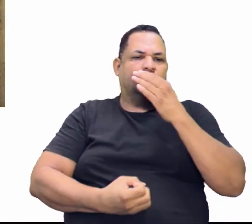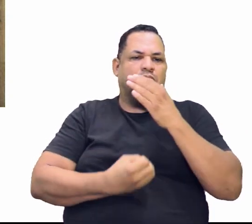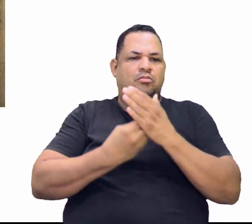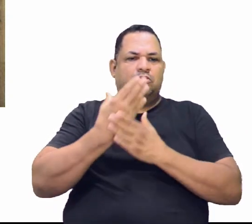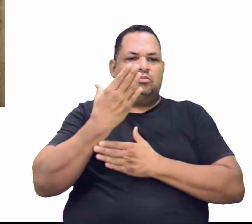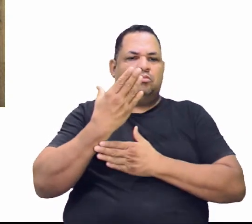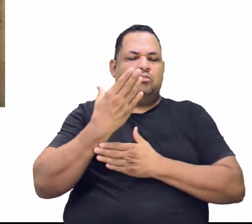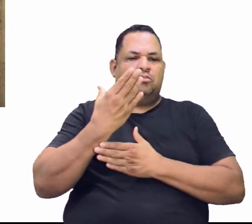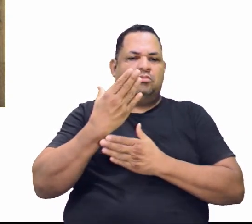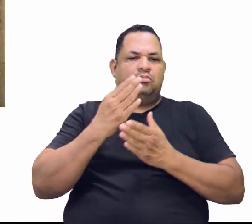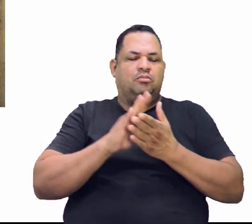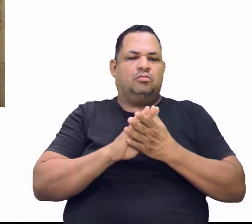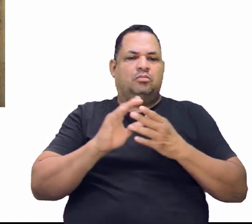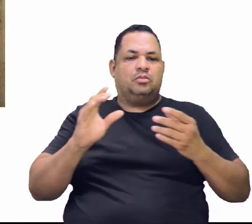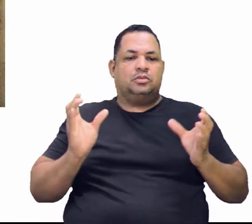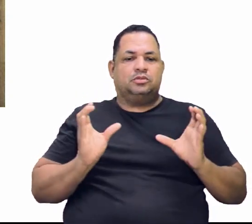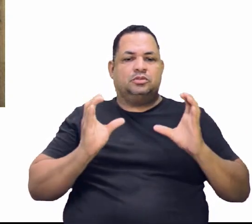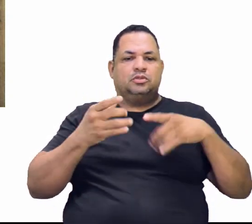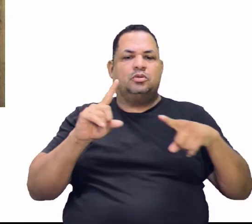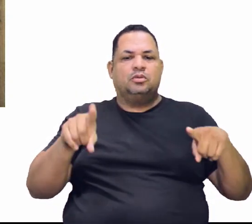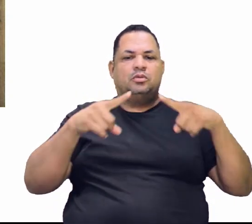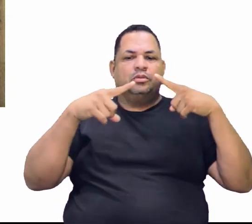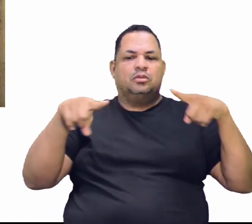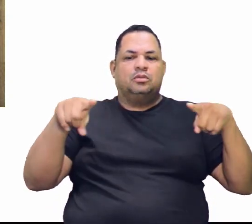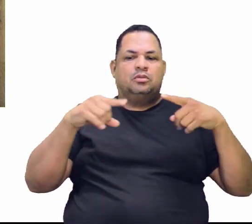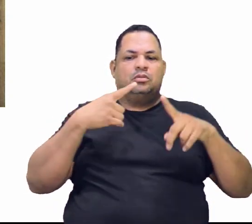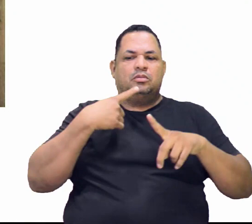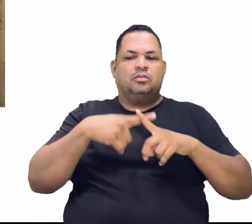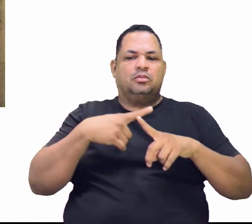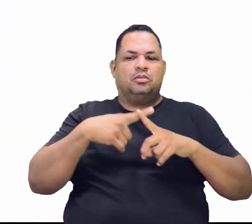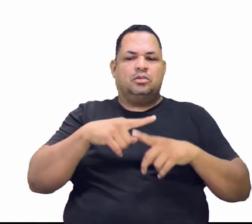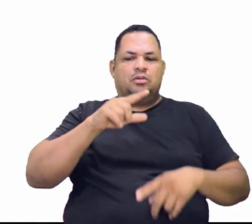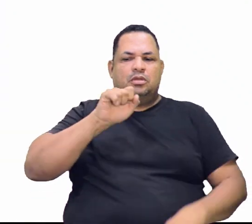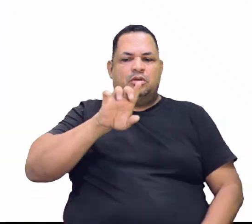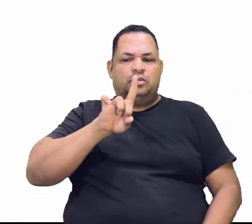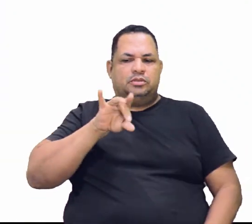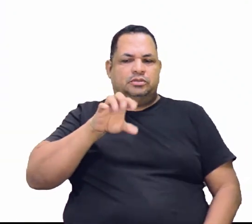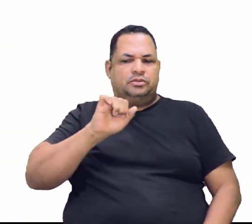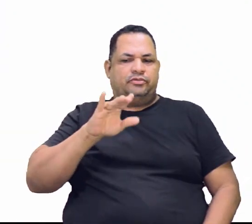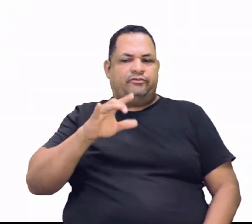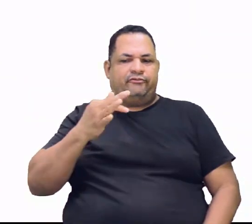origem dessa banda. Claro, graças a Aloysio Ferreira.